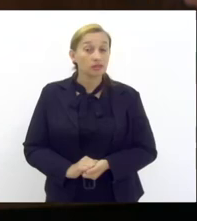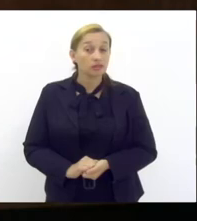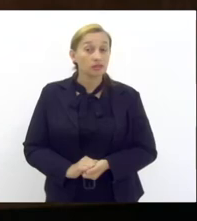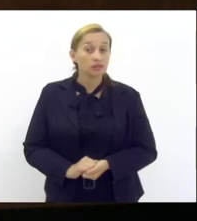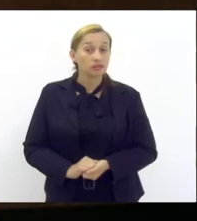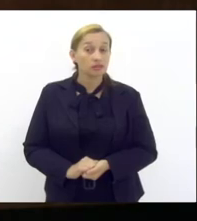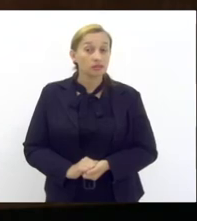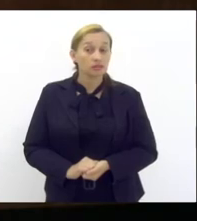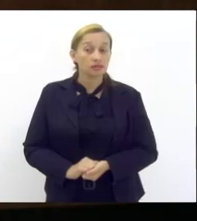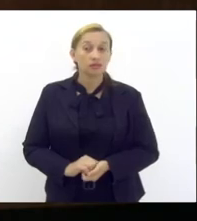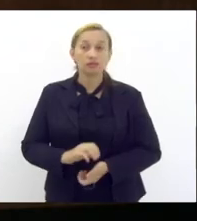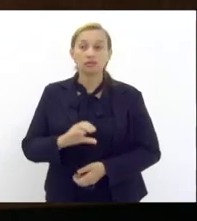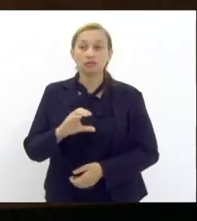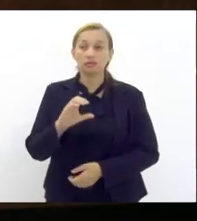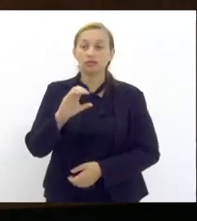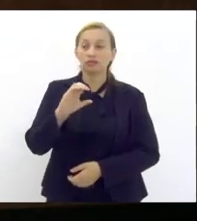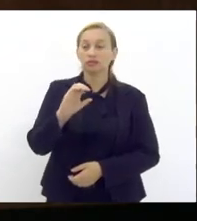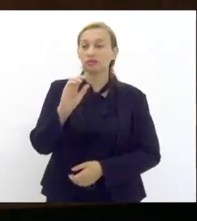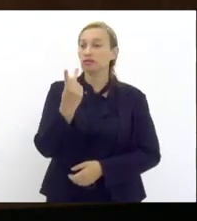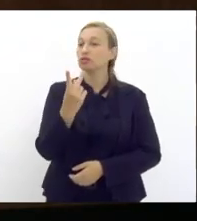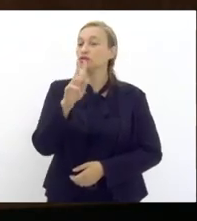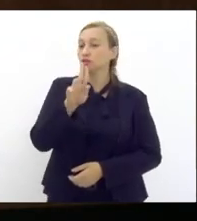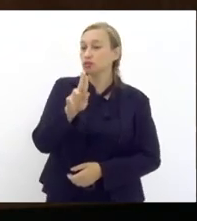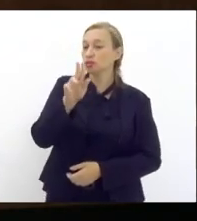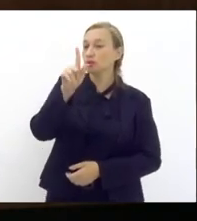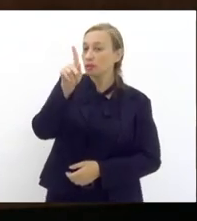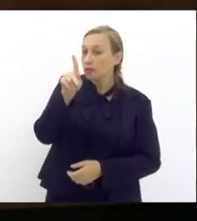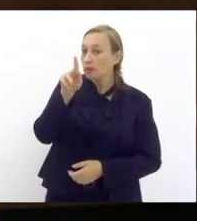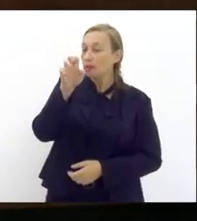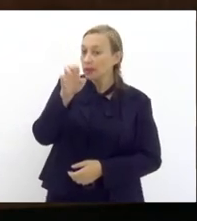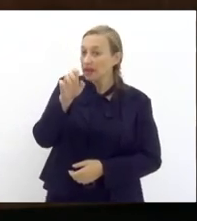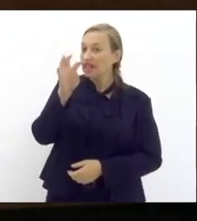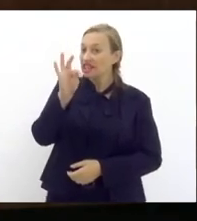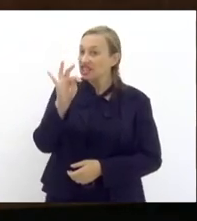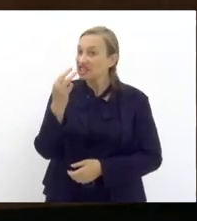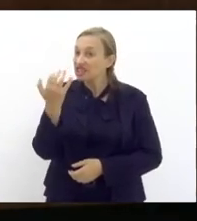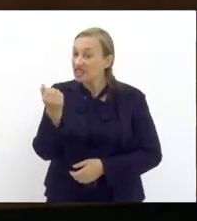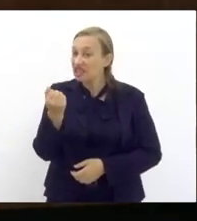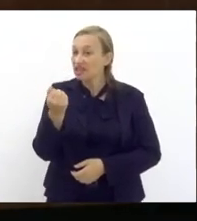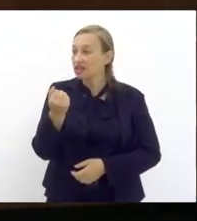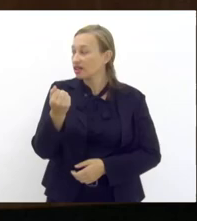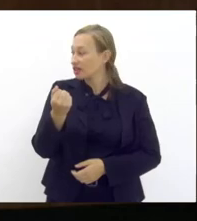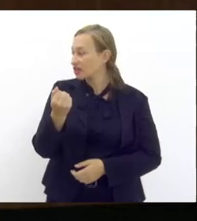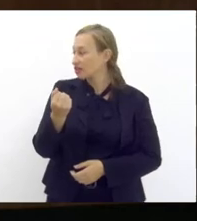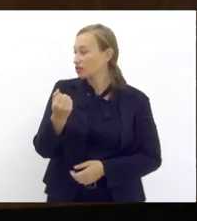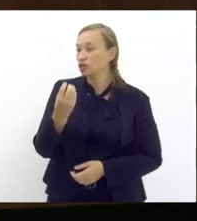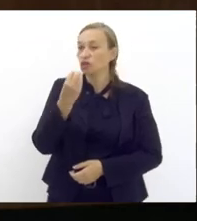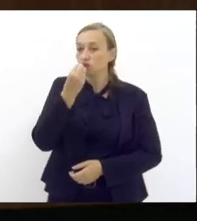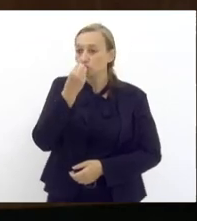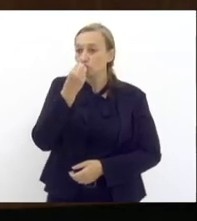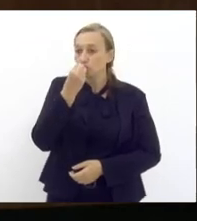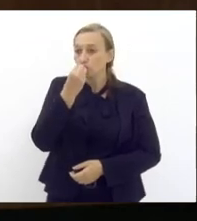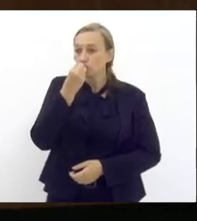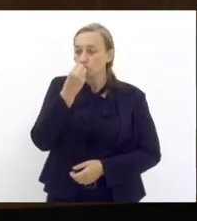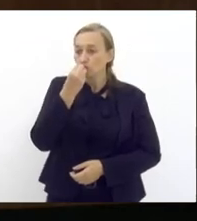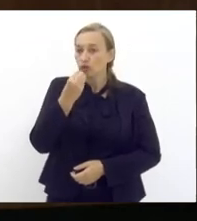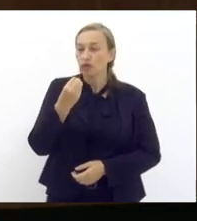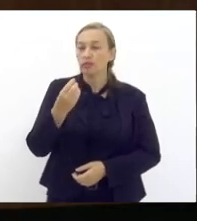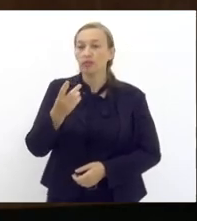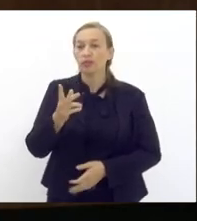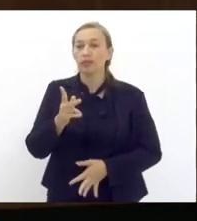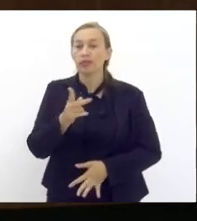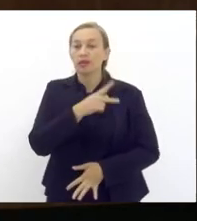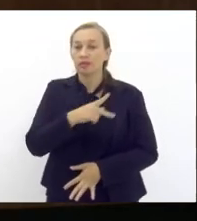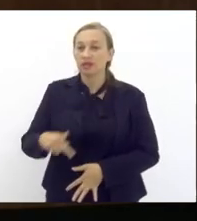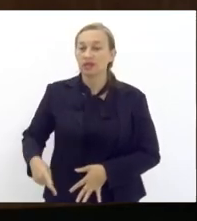do termo chupetinha utilizado, que é um termo homofóbico, falando supostamente utilizado pelo presidente